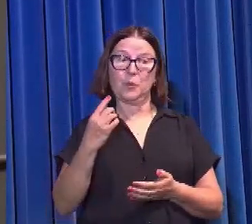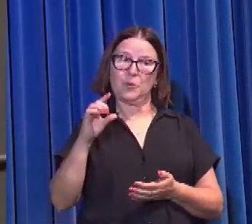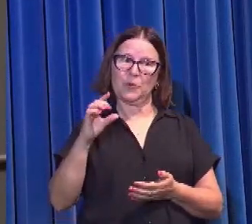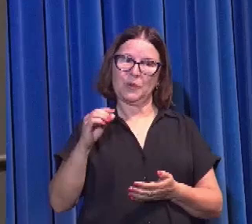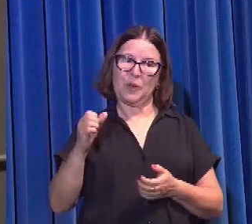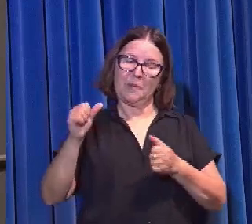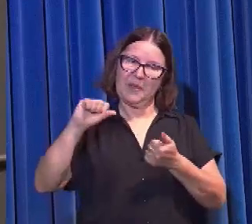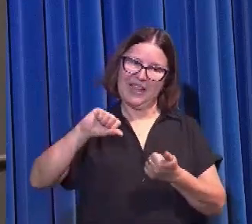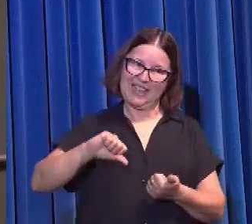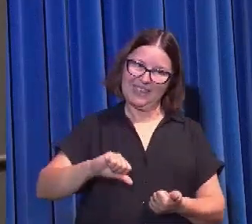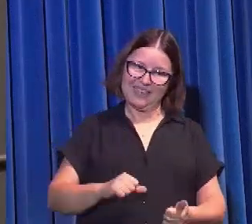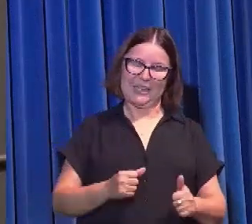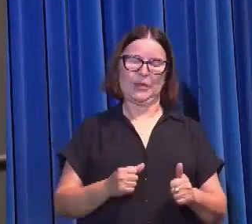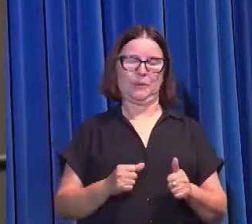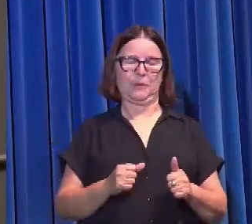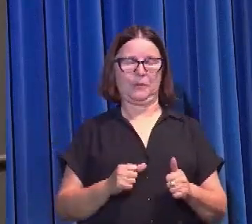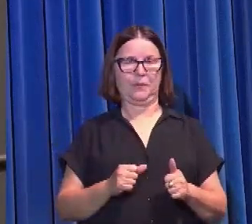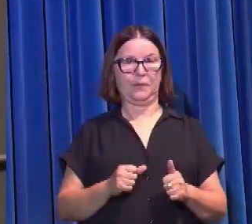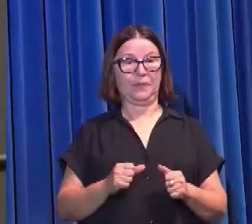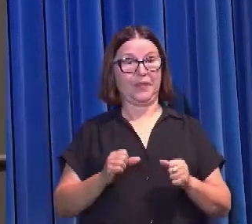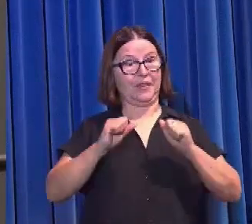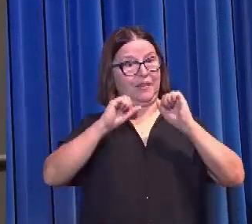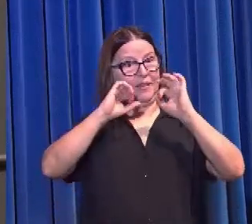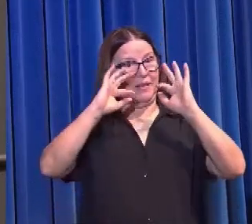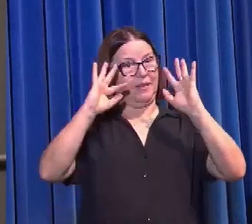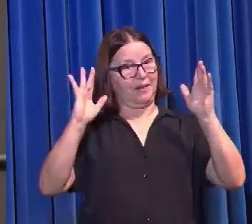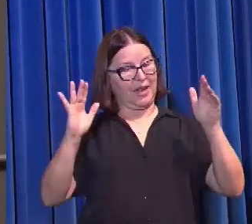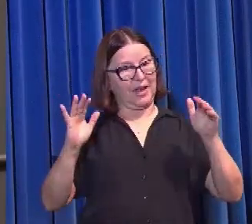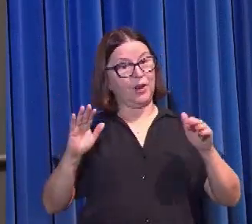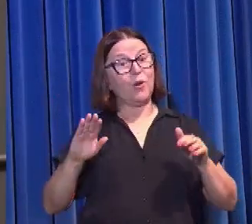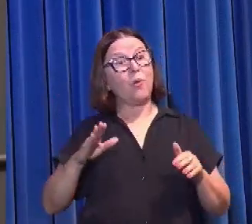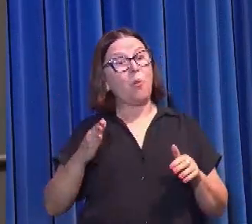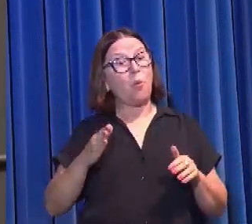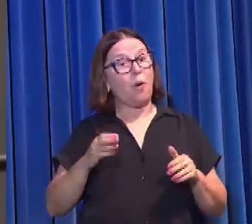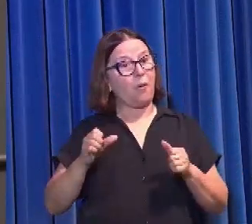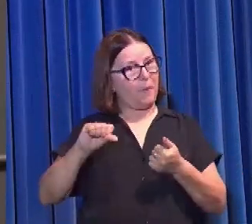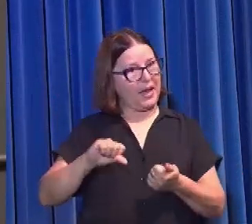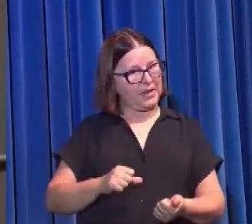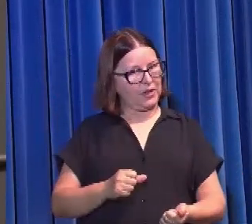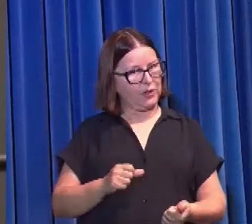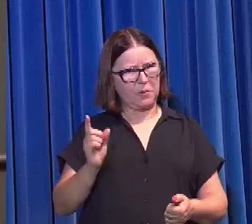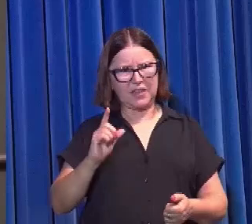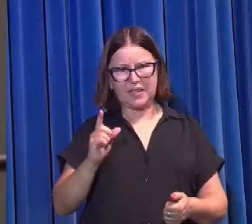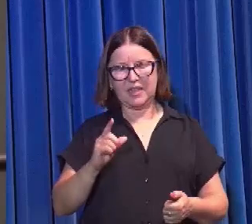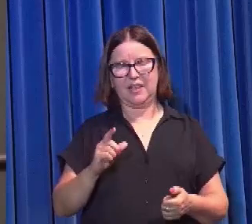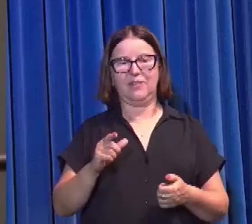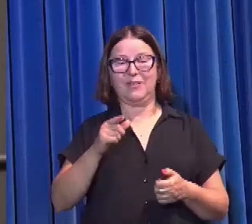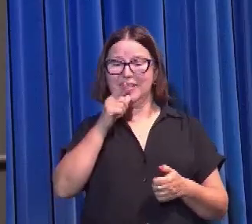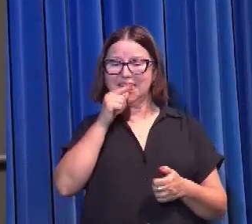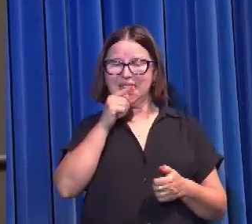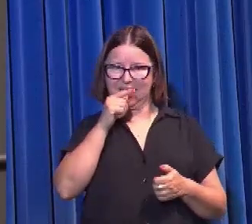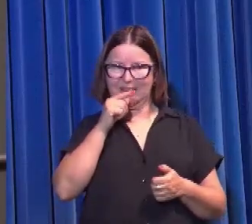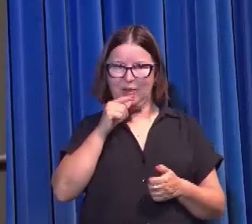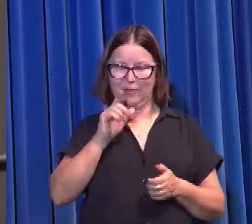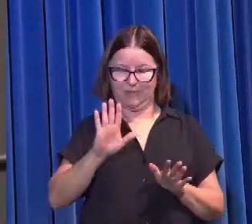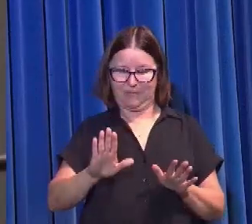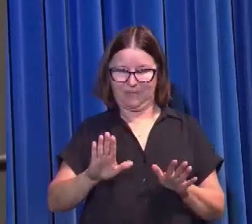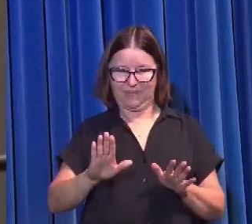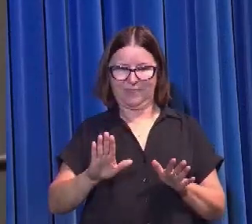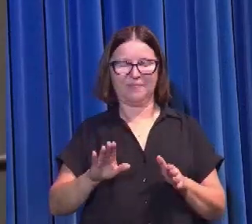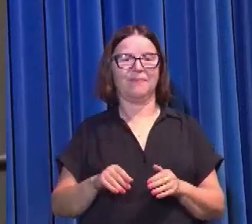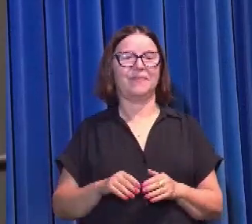irmãos. E aqui tem que ficar claro que batismo que Paulo está se referindo aqui não é o batismo nas águas, não